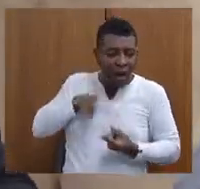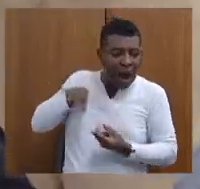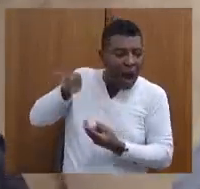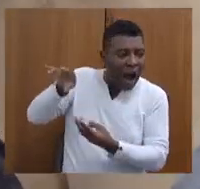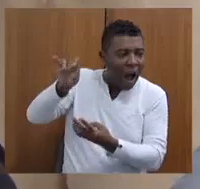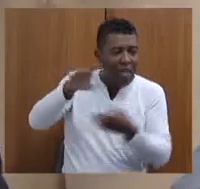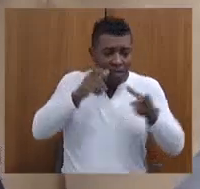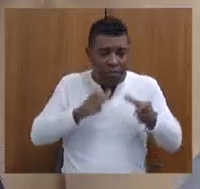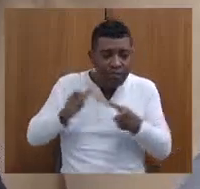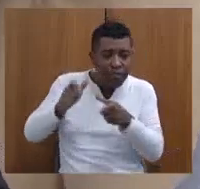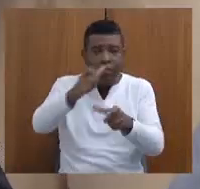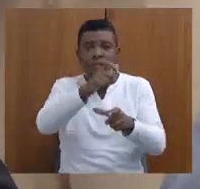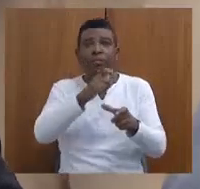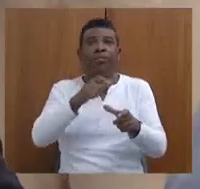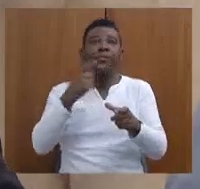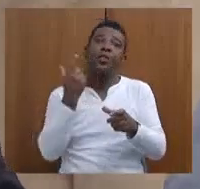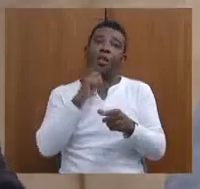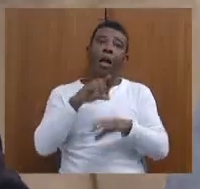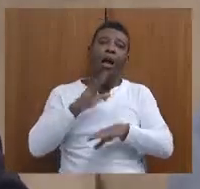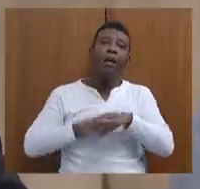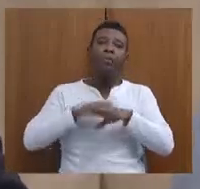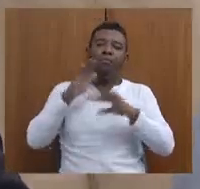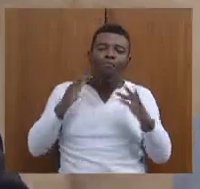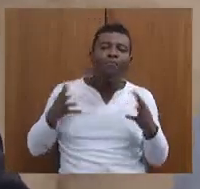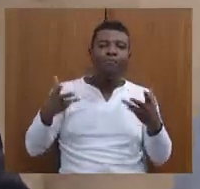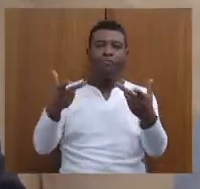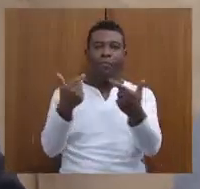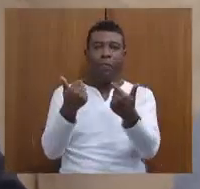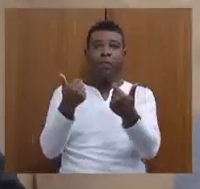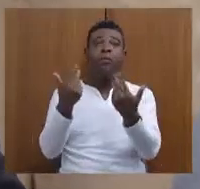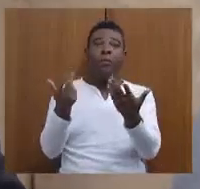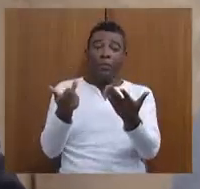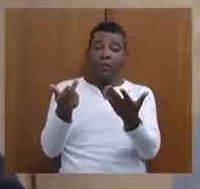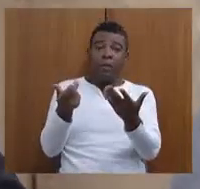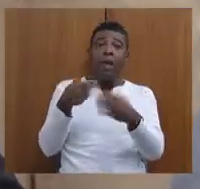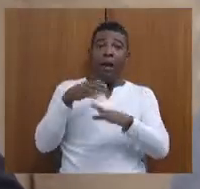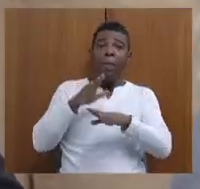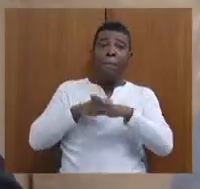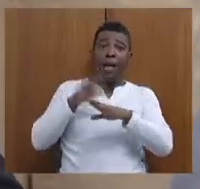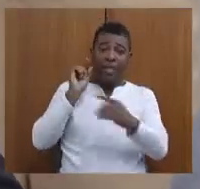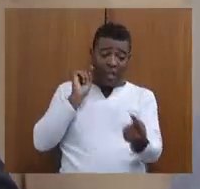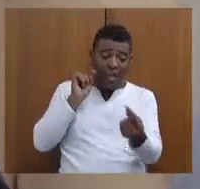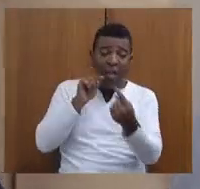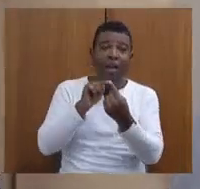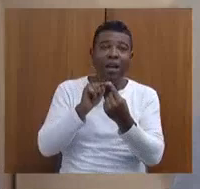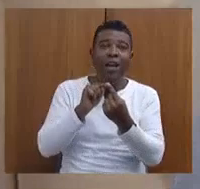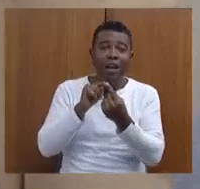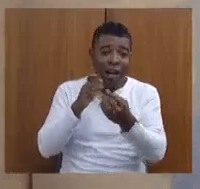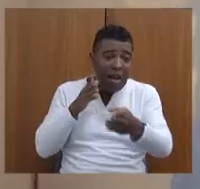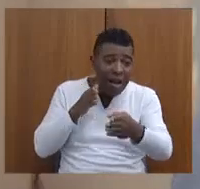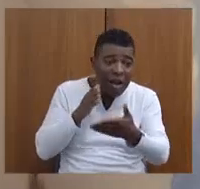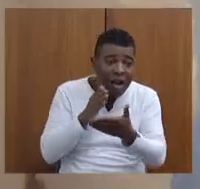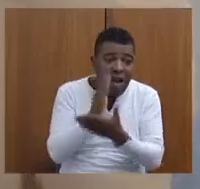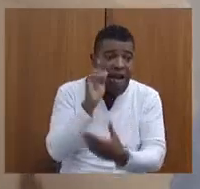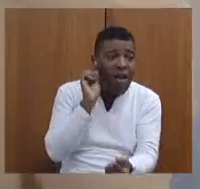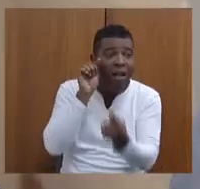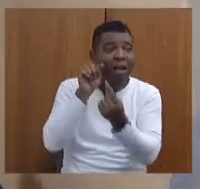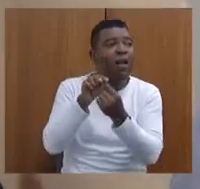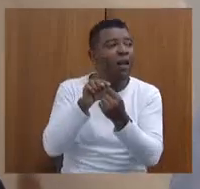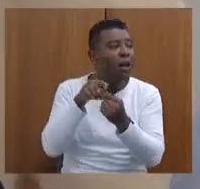assim a gente consegue ser mais assertivo e com essa assertividade trazer mais resultados